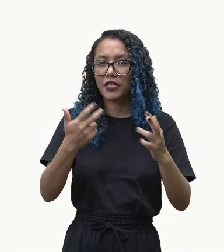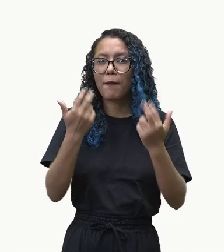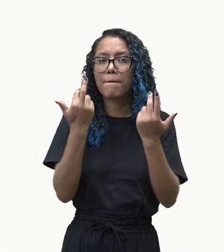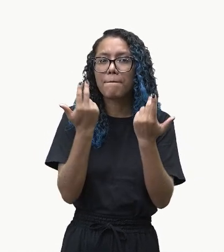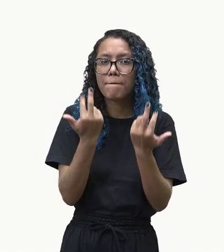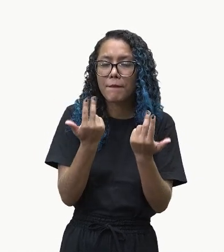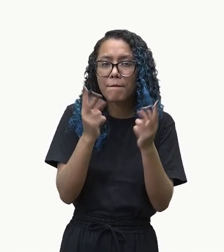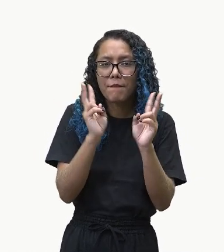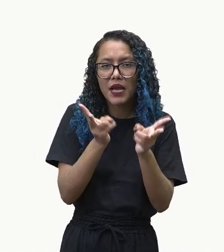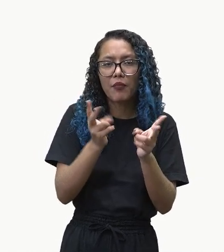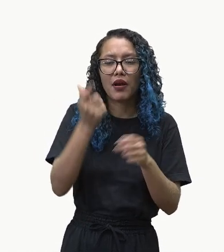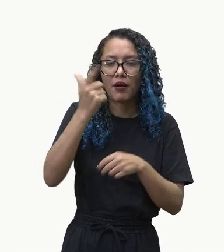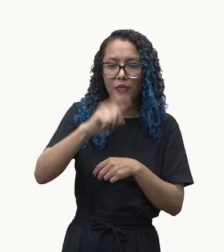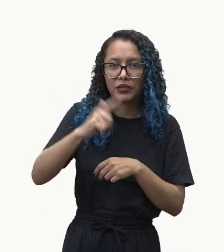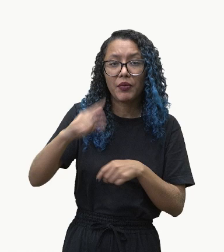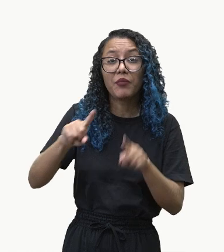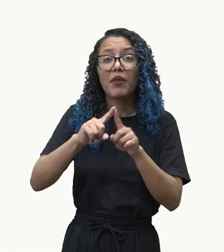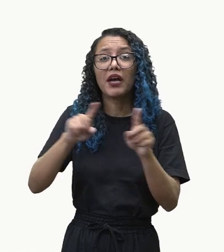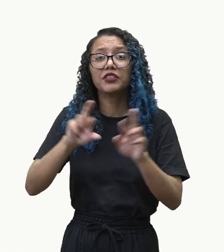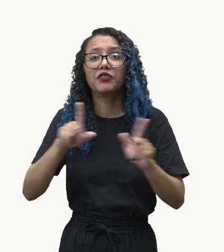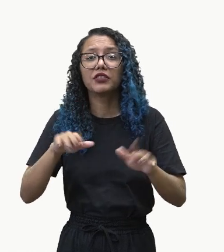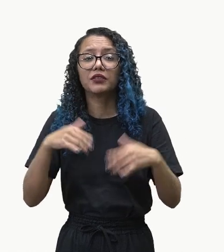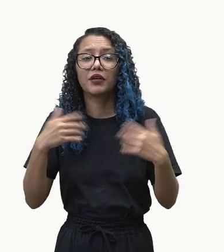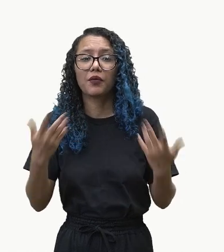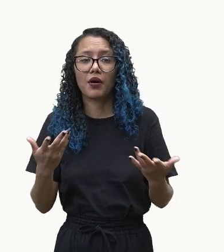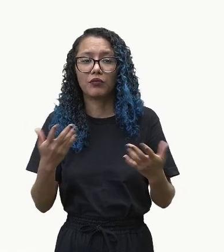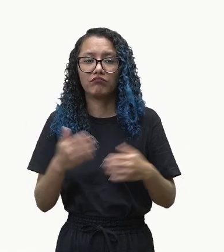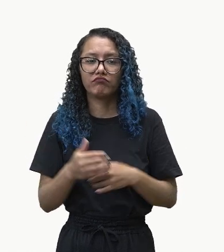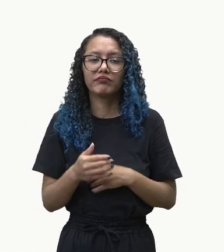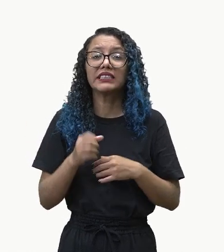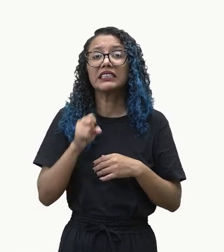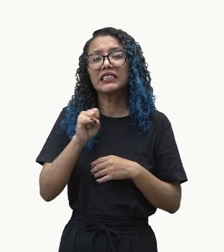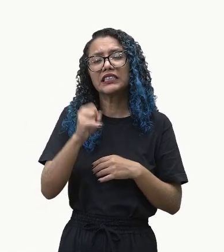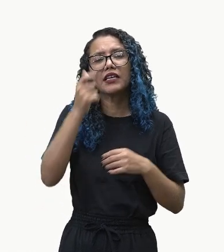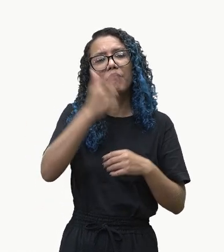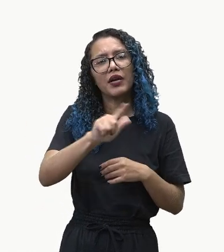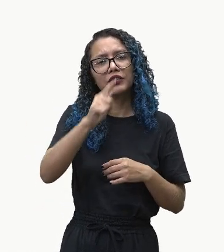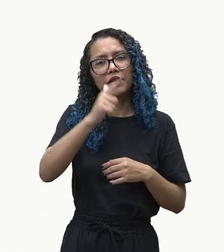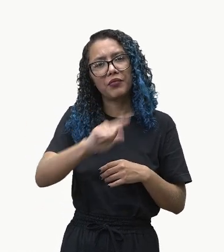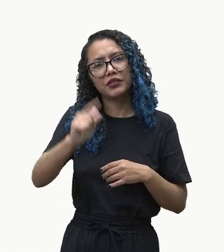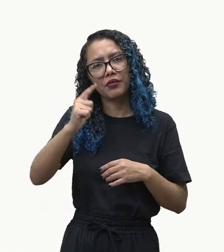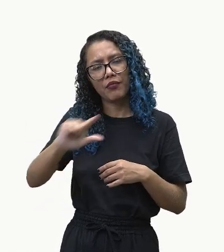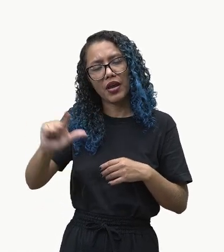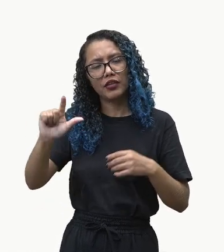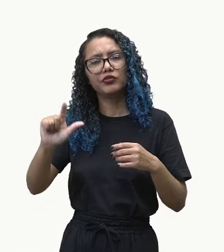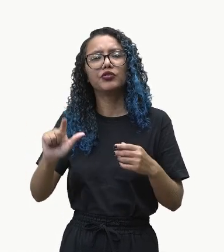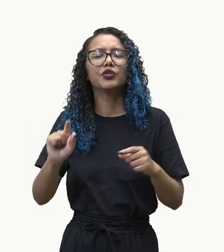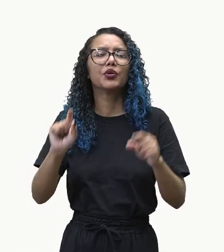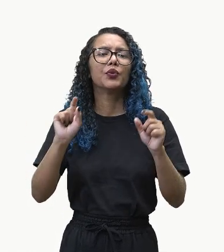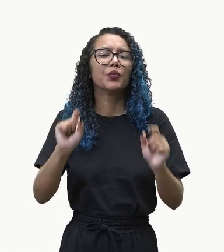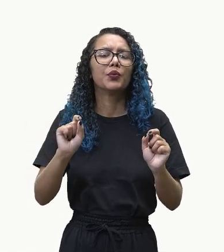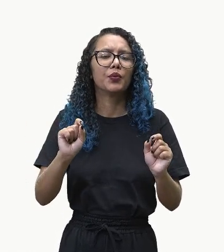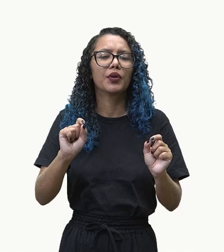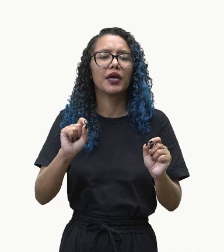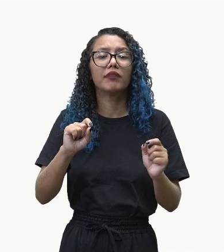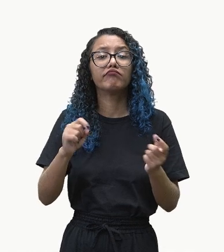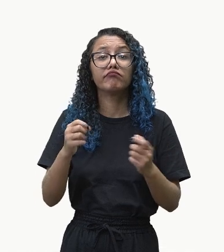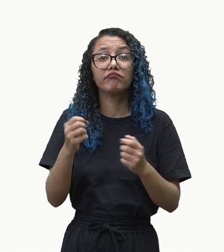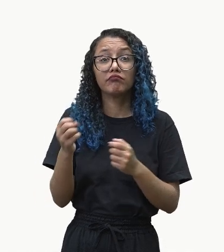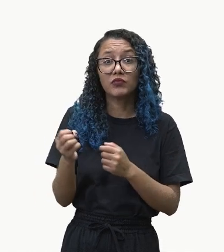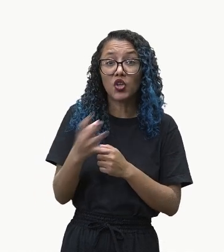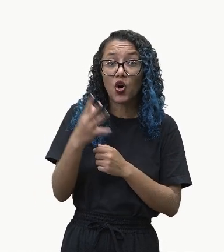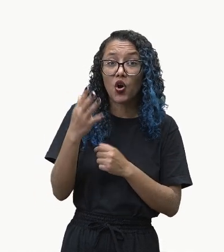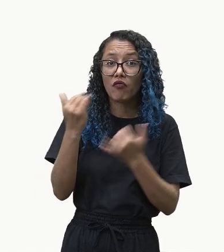características. O que vai mudar aí é que, à medida com que essa repetição vai acontecendo, eles vão adicionando